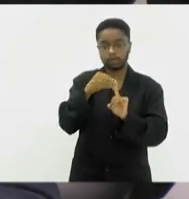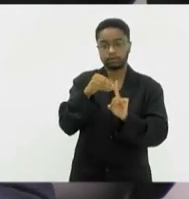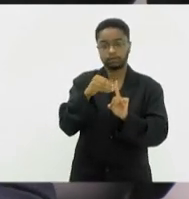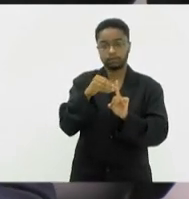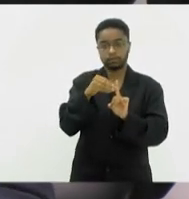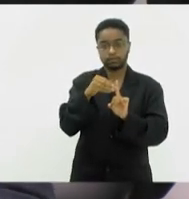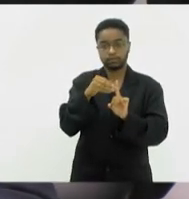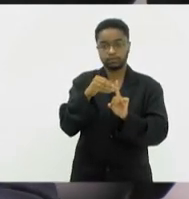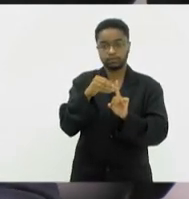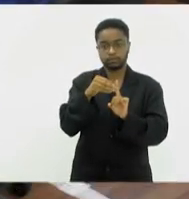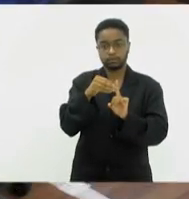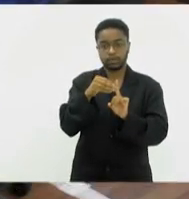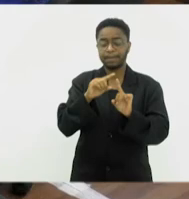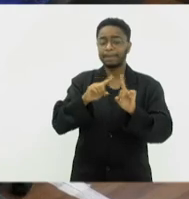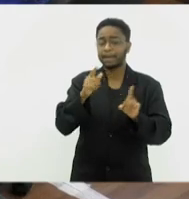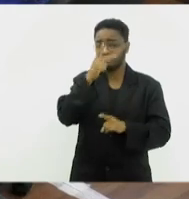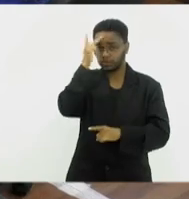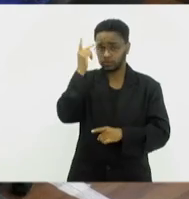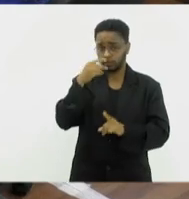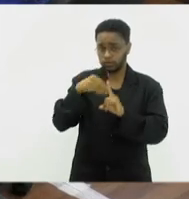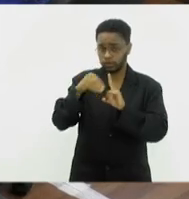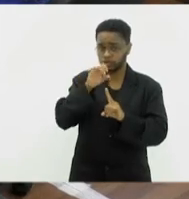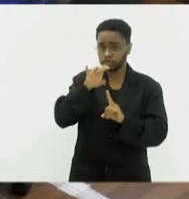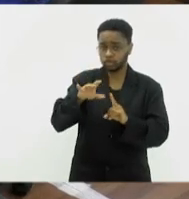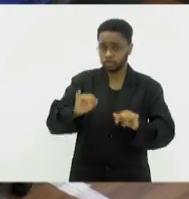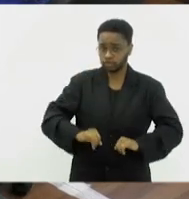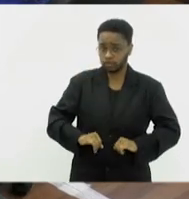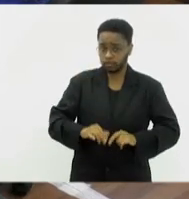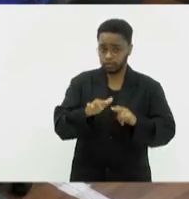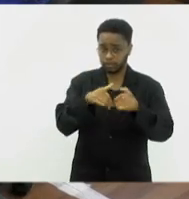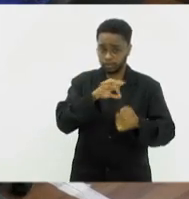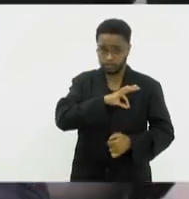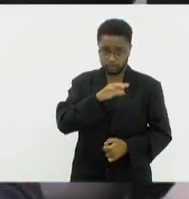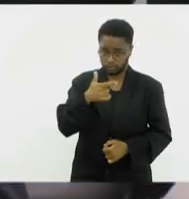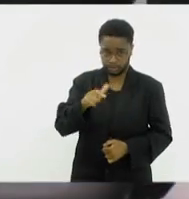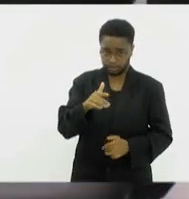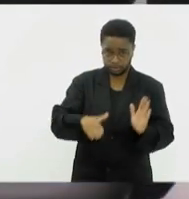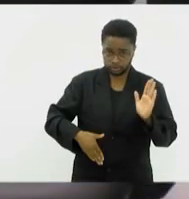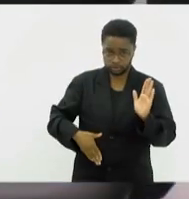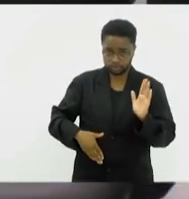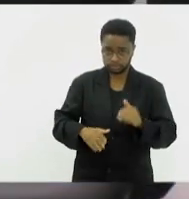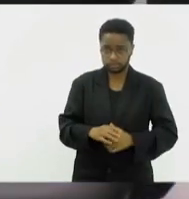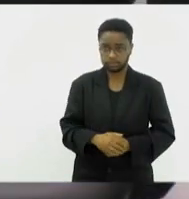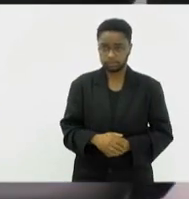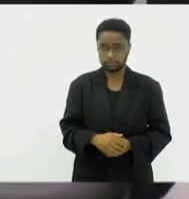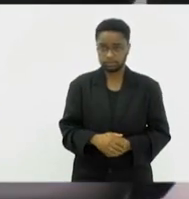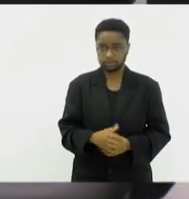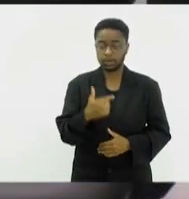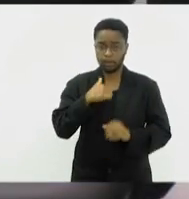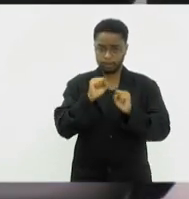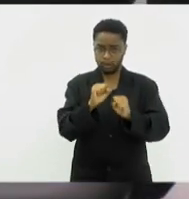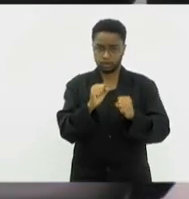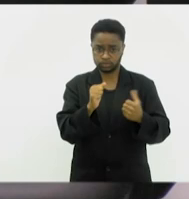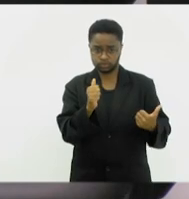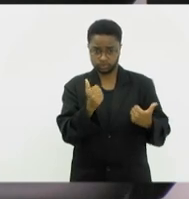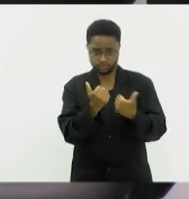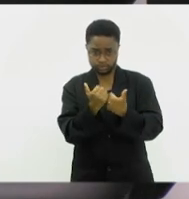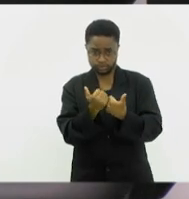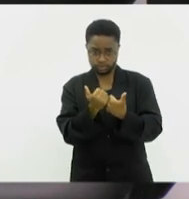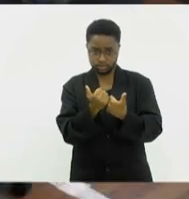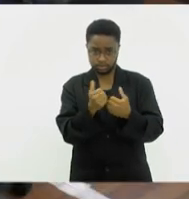não sei, condições. Mas pessoas vulneráveis só sofrem agressões de policiais, não sofrem de traficantes? Eu não sei. Eu posso corroborar aí um pouquinho com